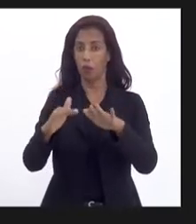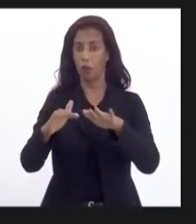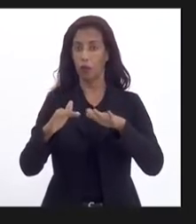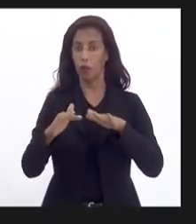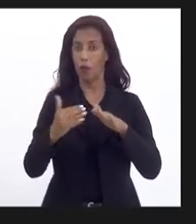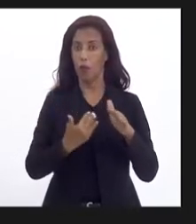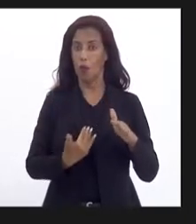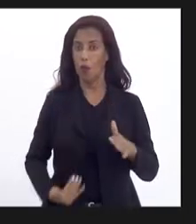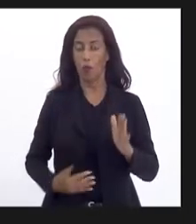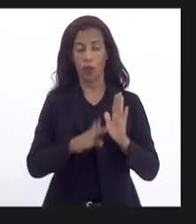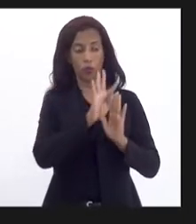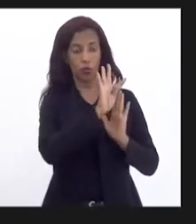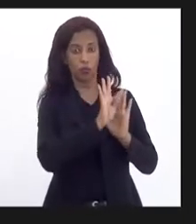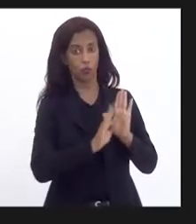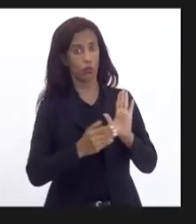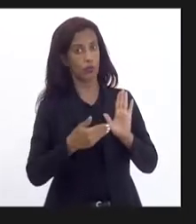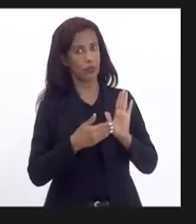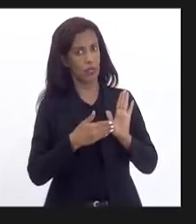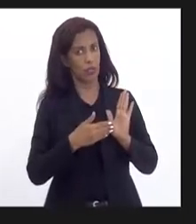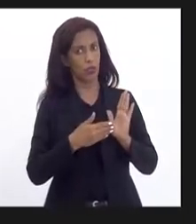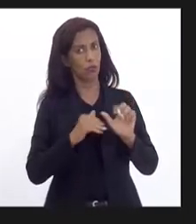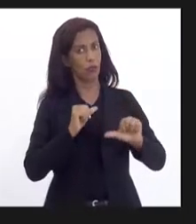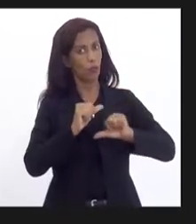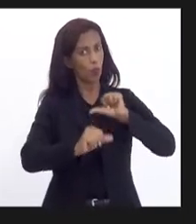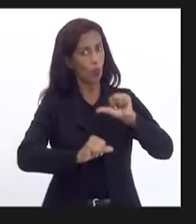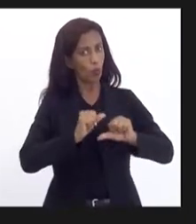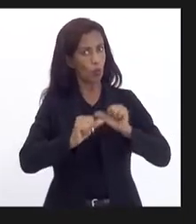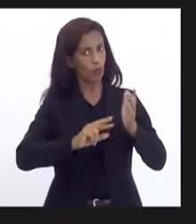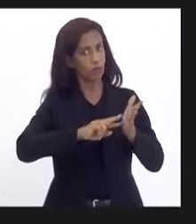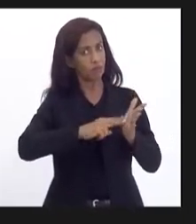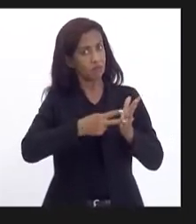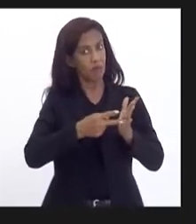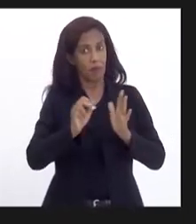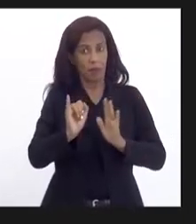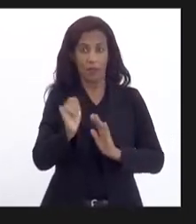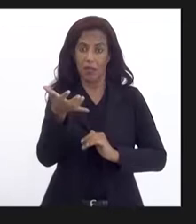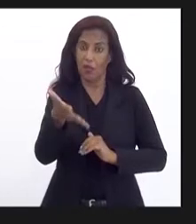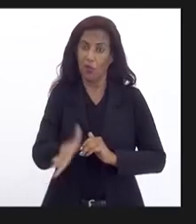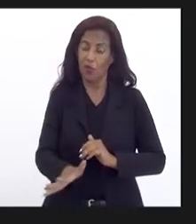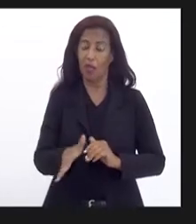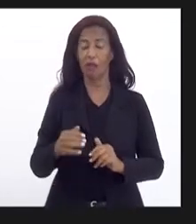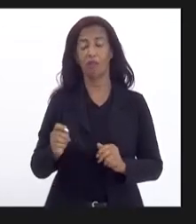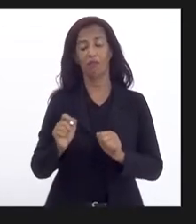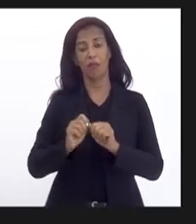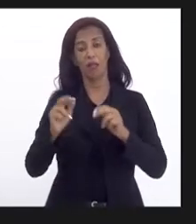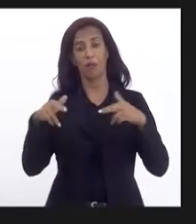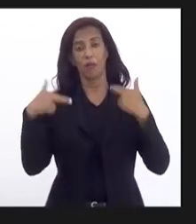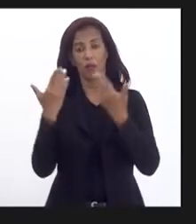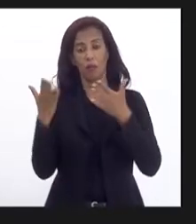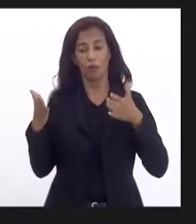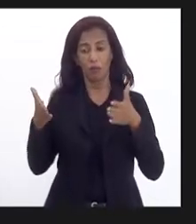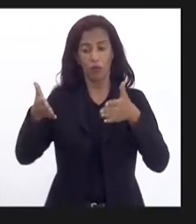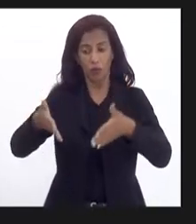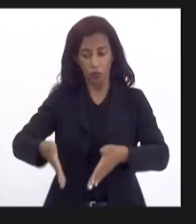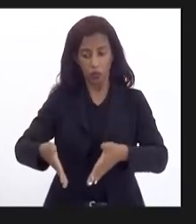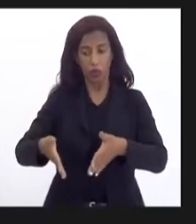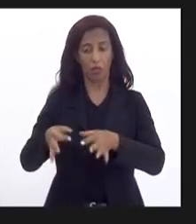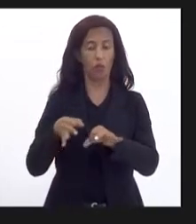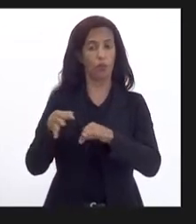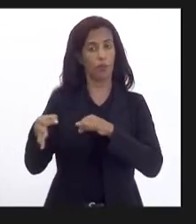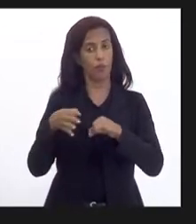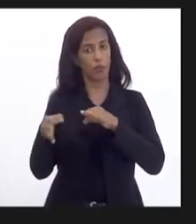de um texto aprimorado. Mas não será o caso, faremos audiência e nos debruçaremos sobre o projeto na